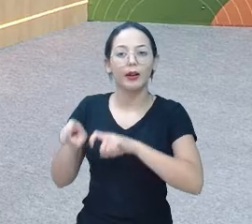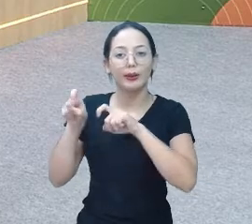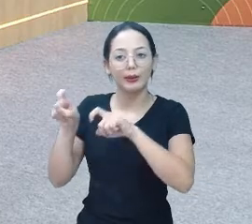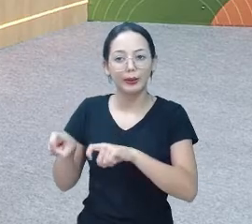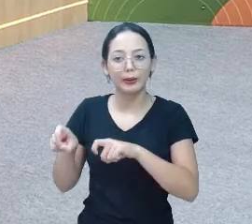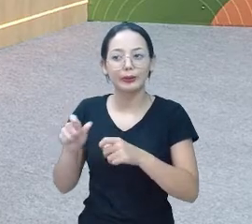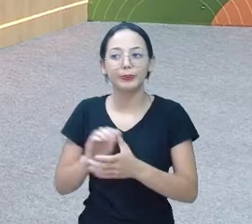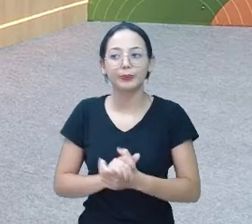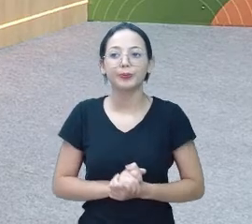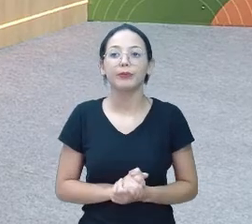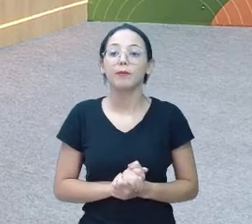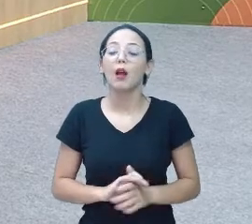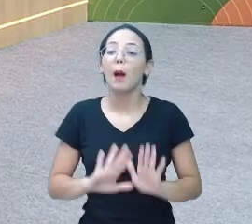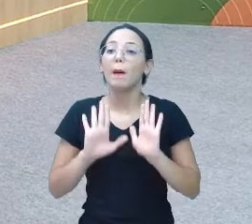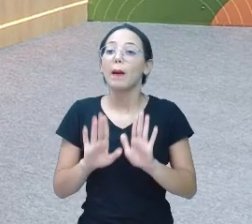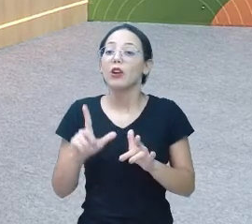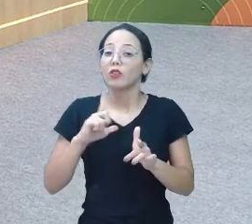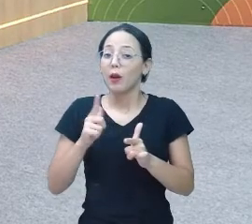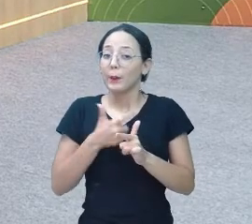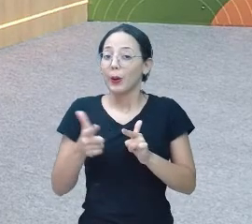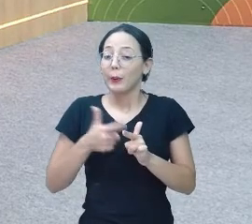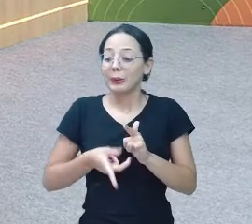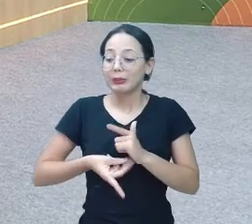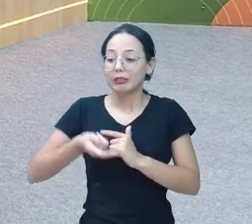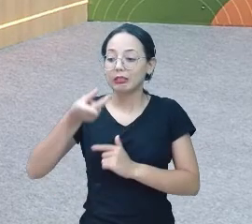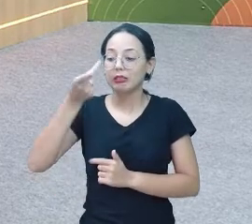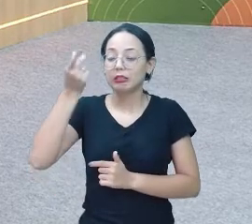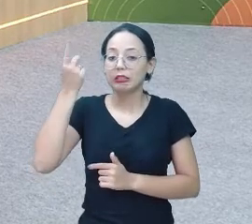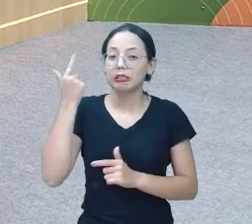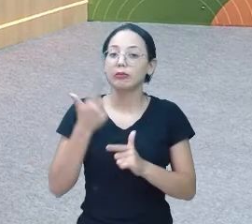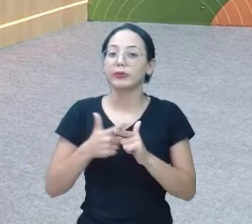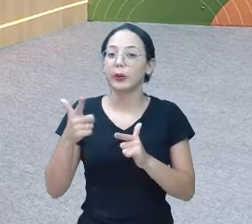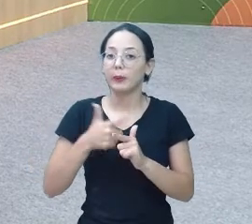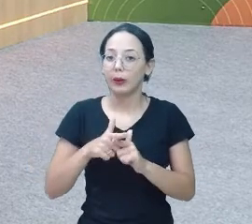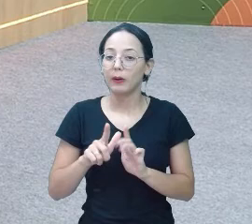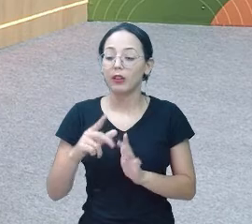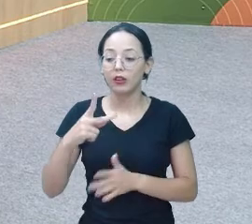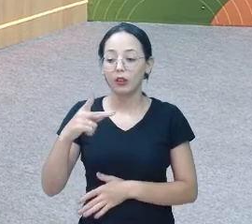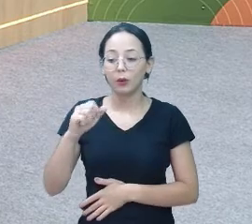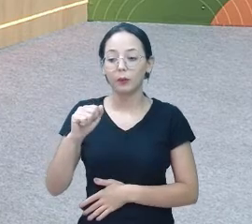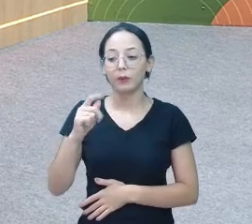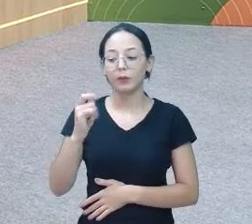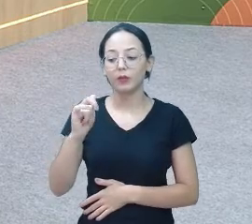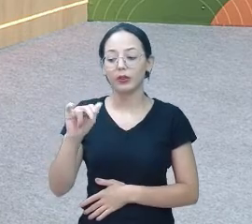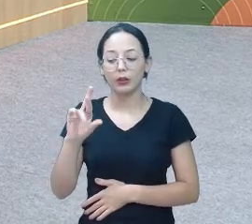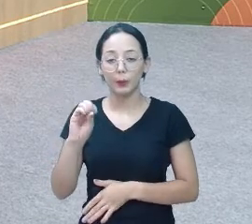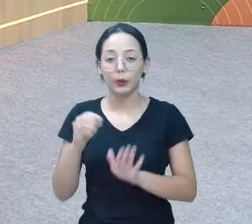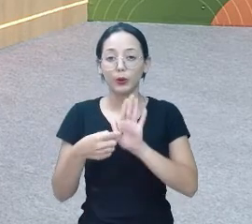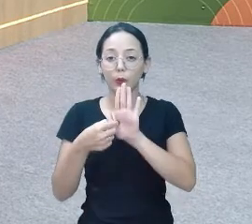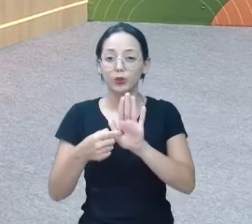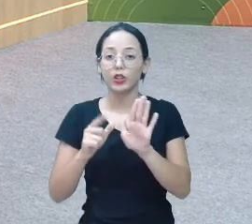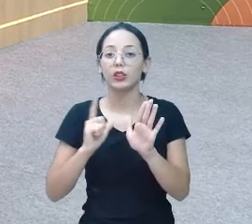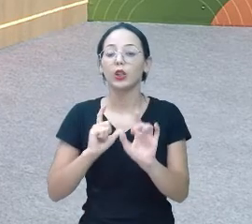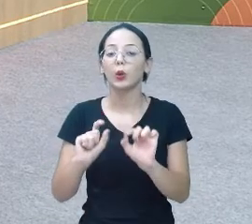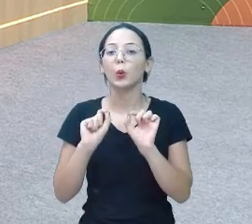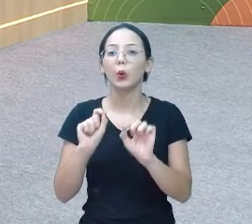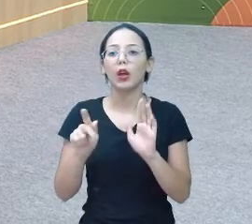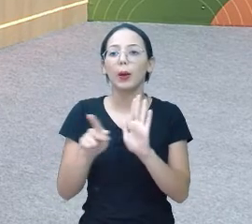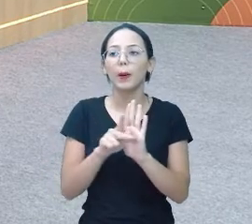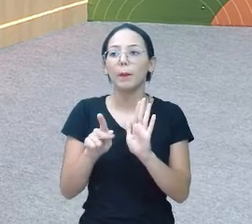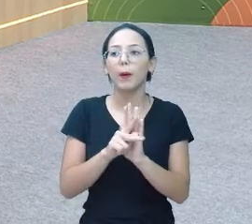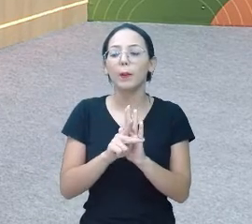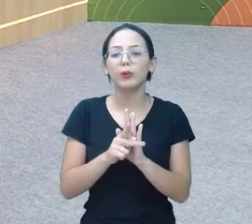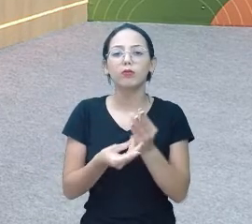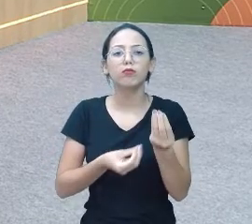Só que veja que existia um problema naquela época, e naquele papiro que eu mostrei anteriormente, existem indícios de